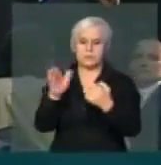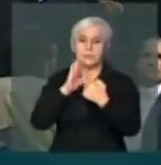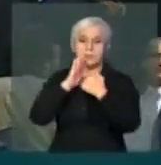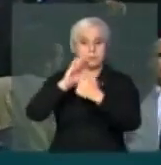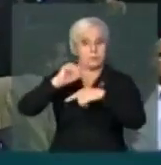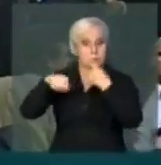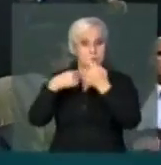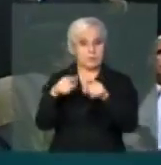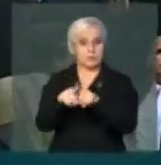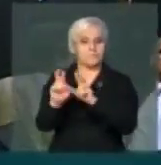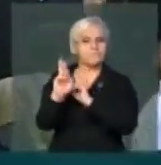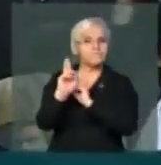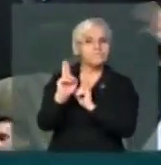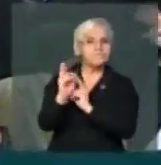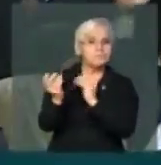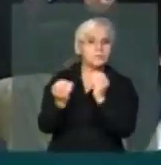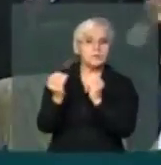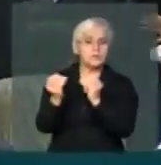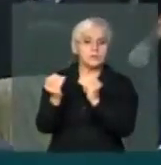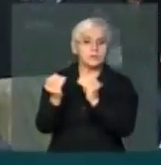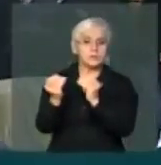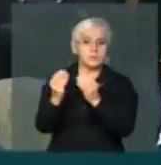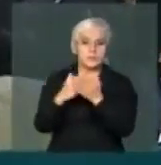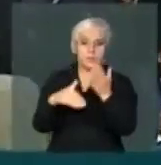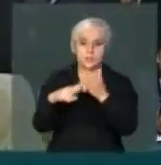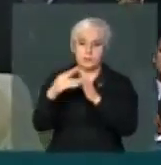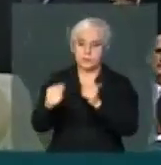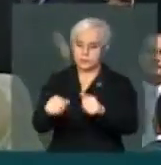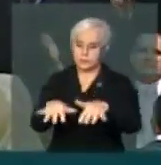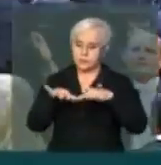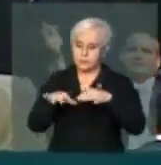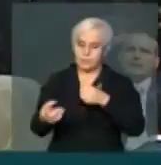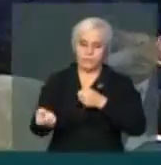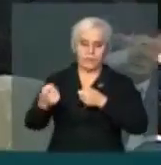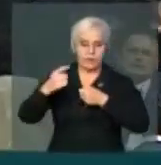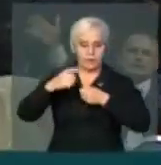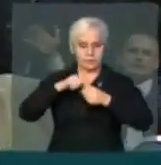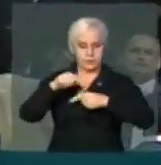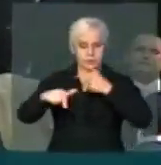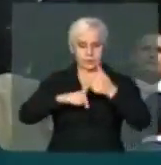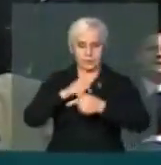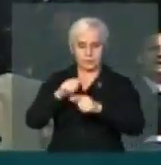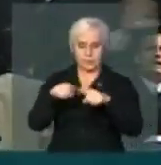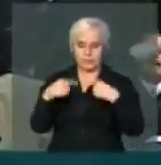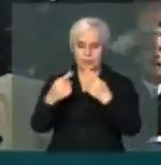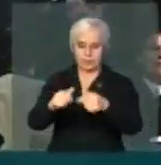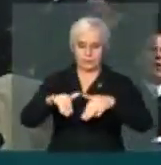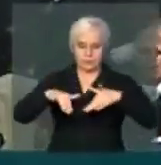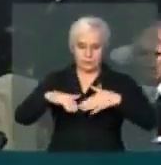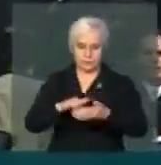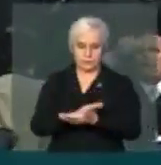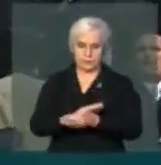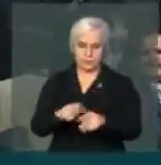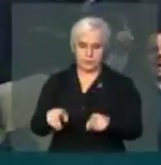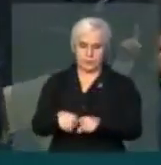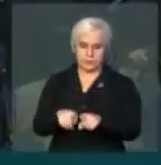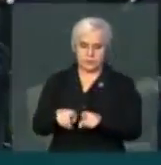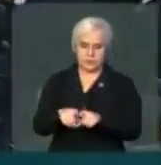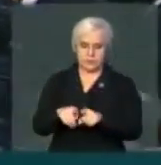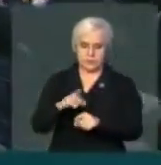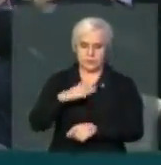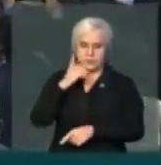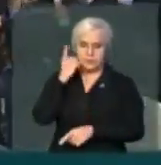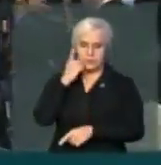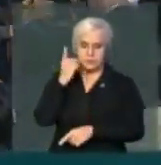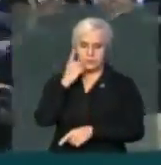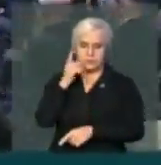e há expectativa de todos em plenário para a retomada desta sessão. O deputado Onyx Lorenzoni, inclusive, acena lá de cima,